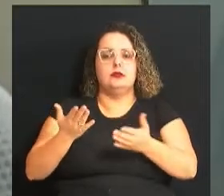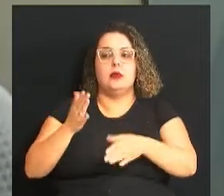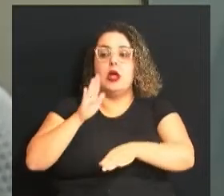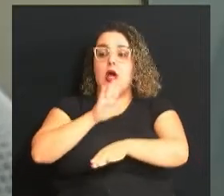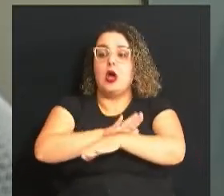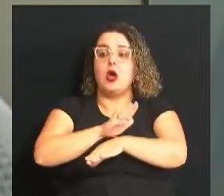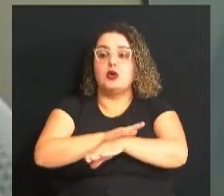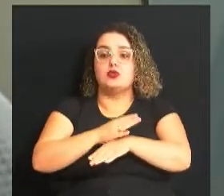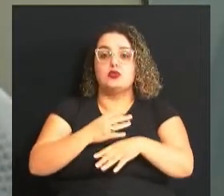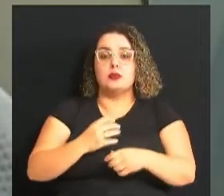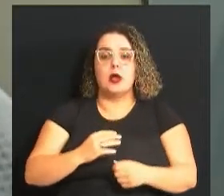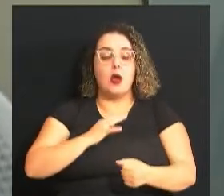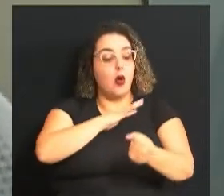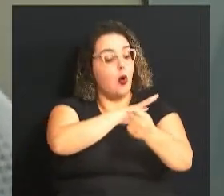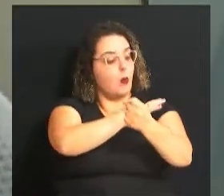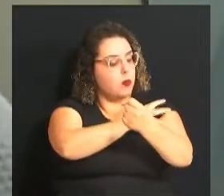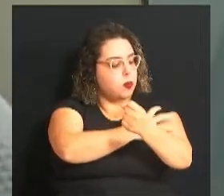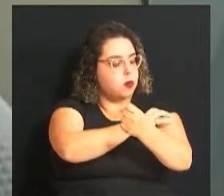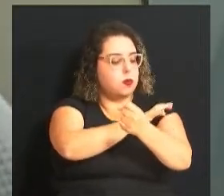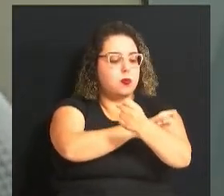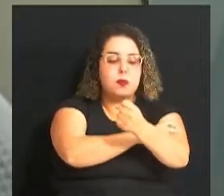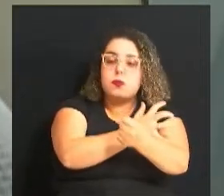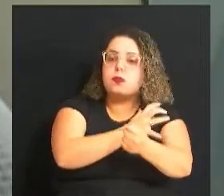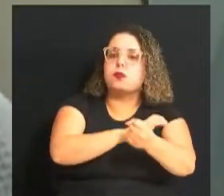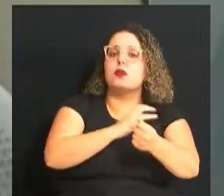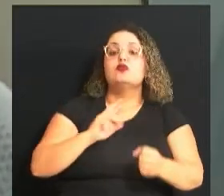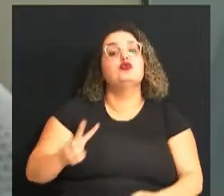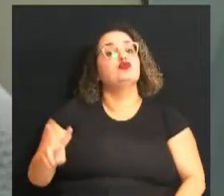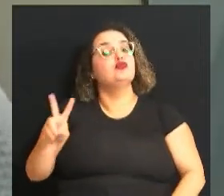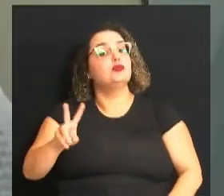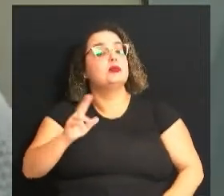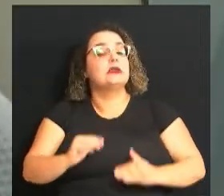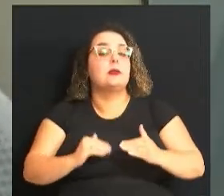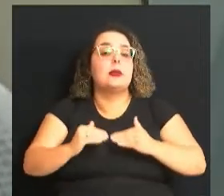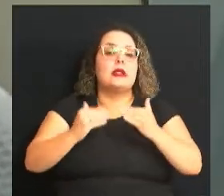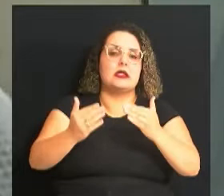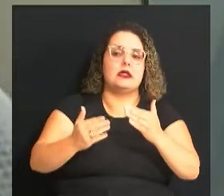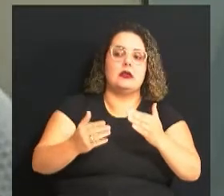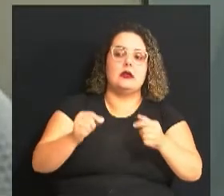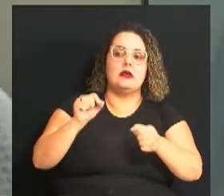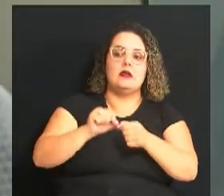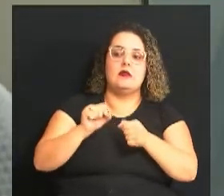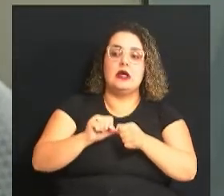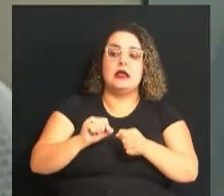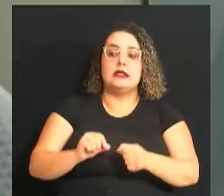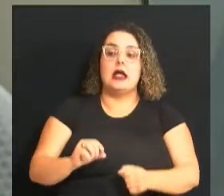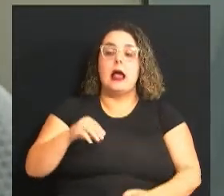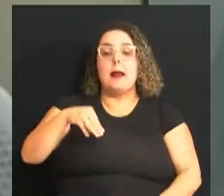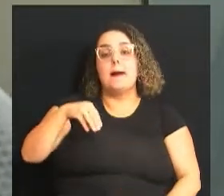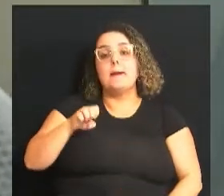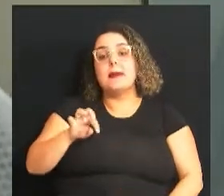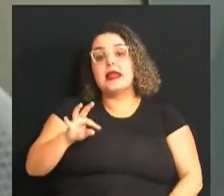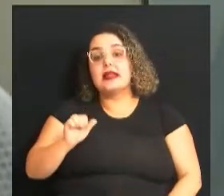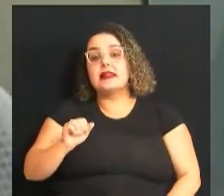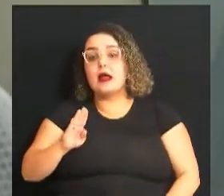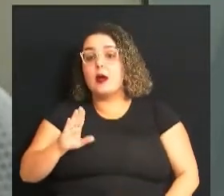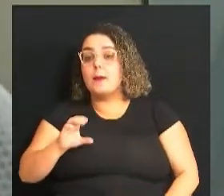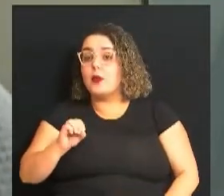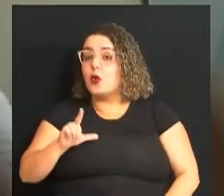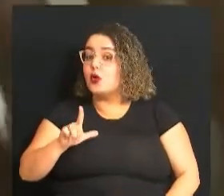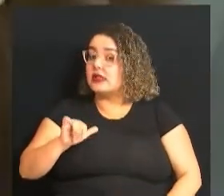da musculatura, produção de vitaminas, faz a metabolização